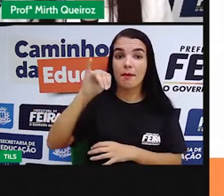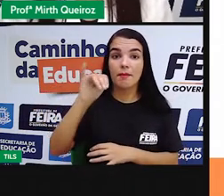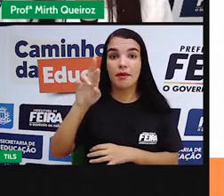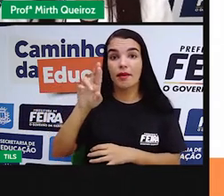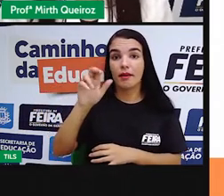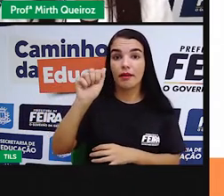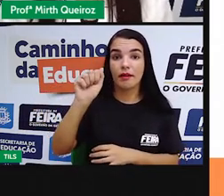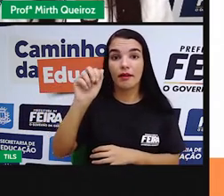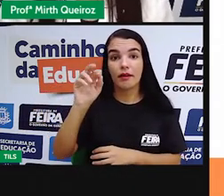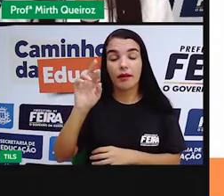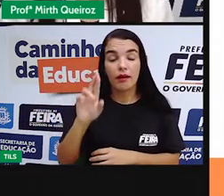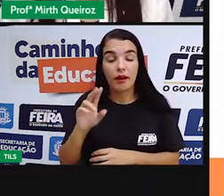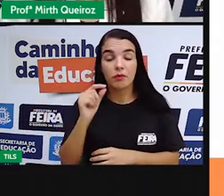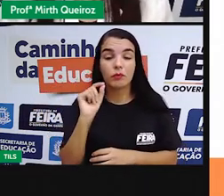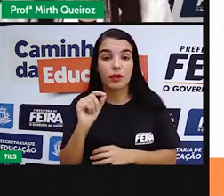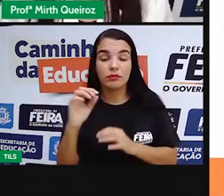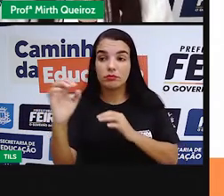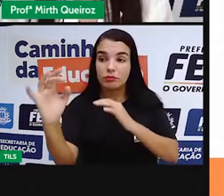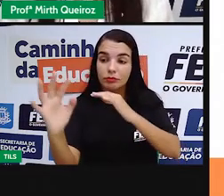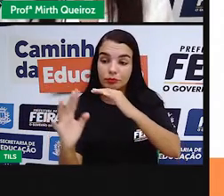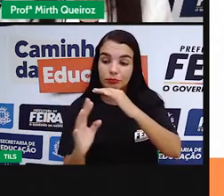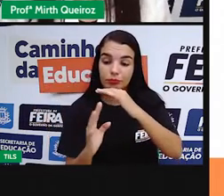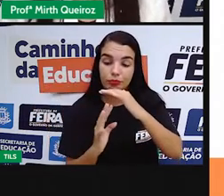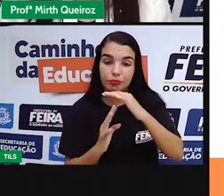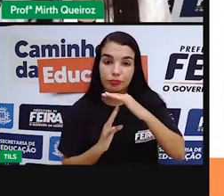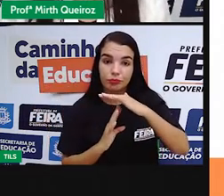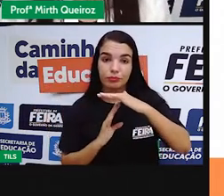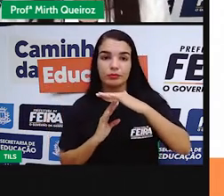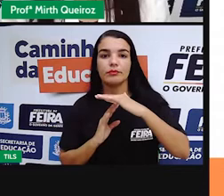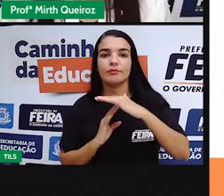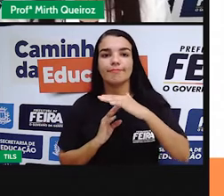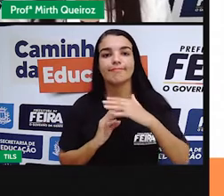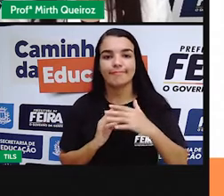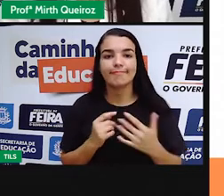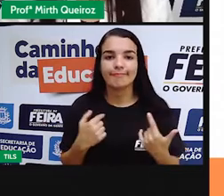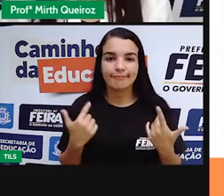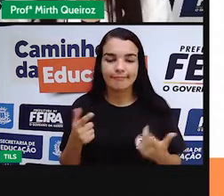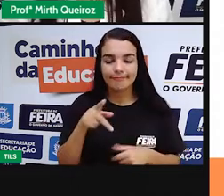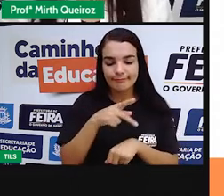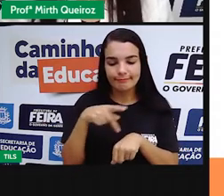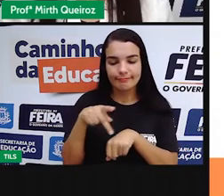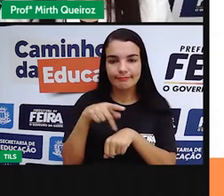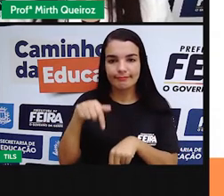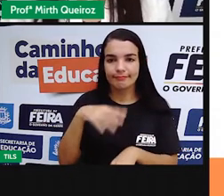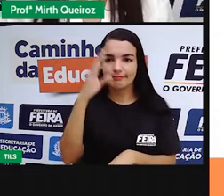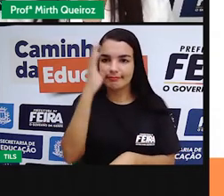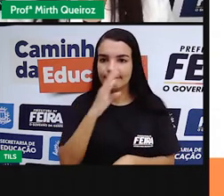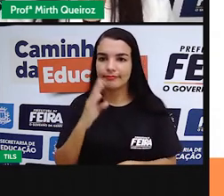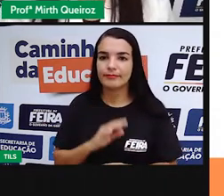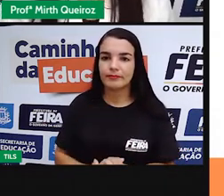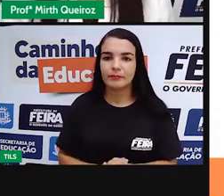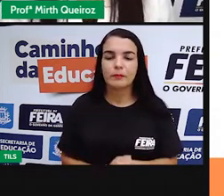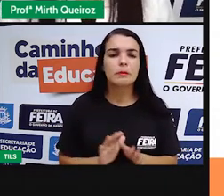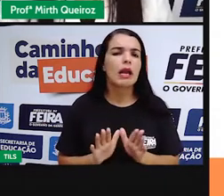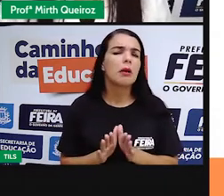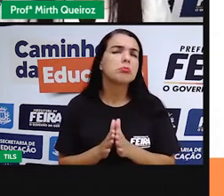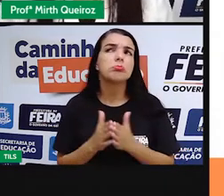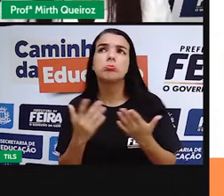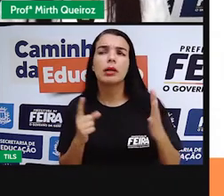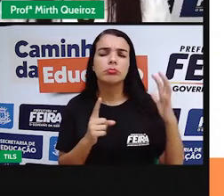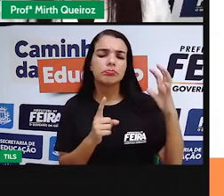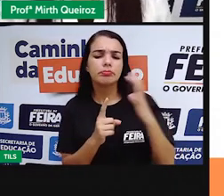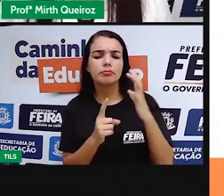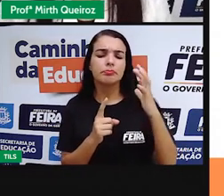para países da América, que no caso seria o nosso país, Brasil. E